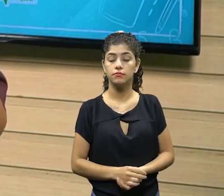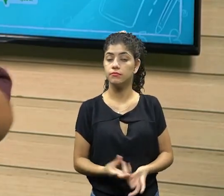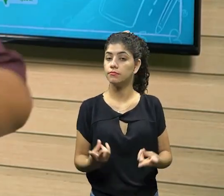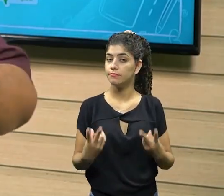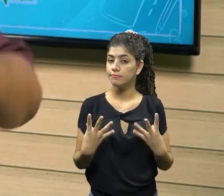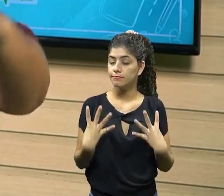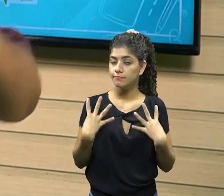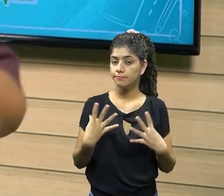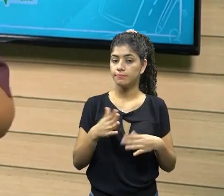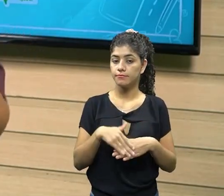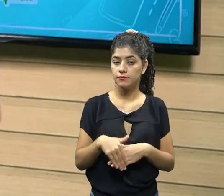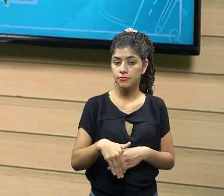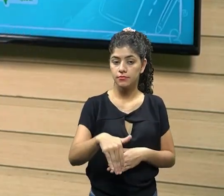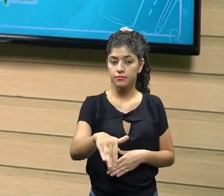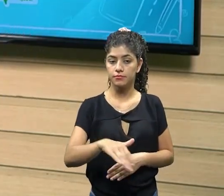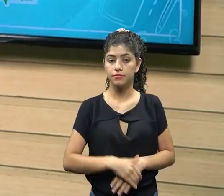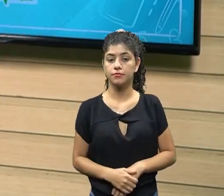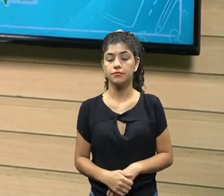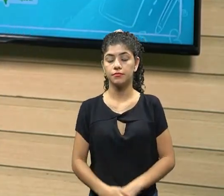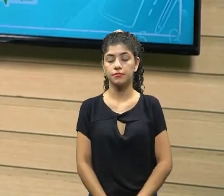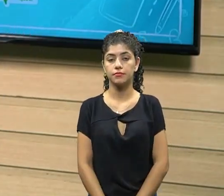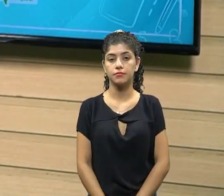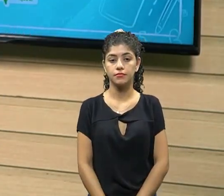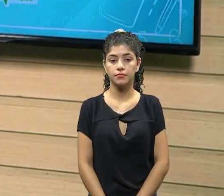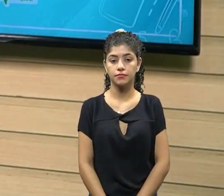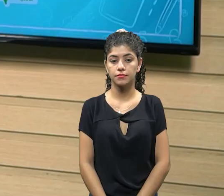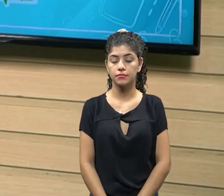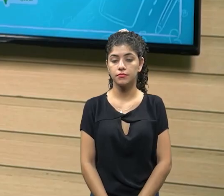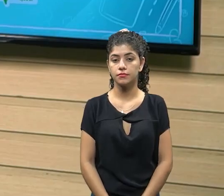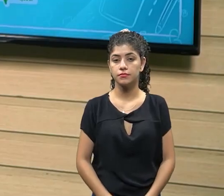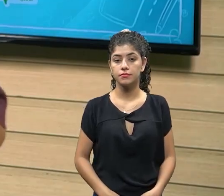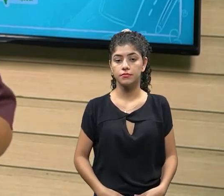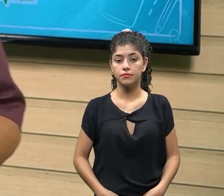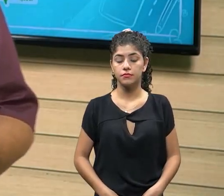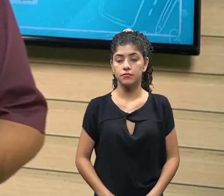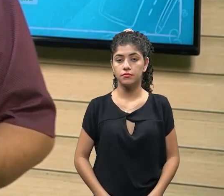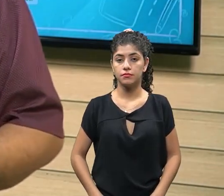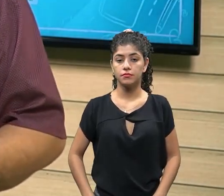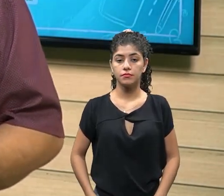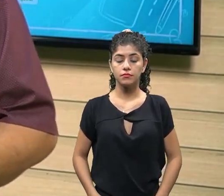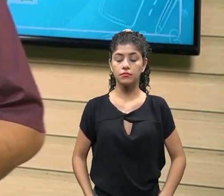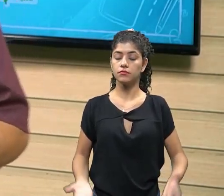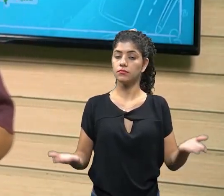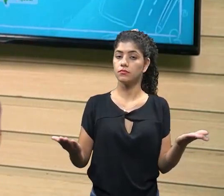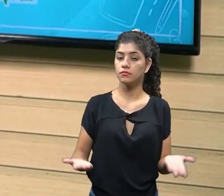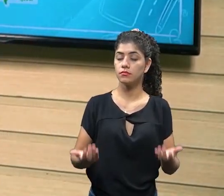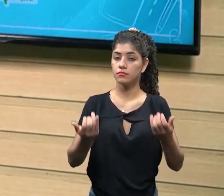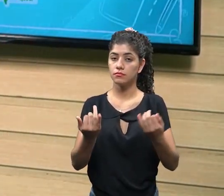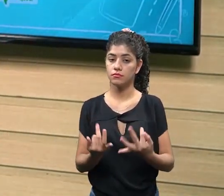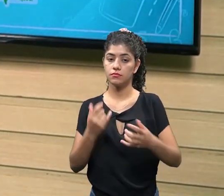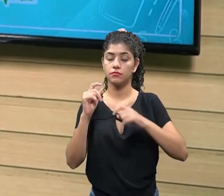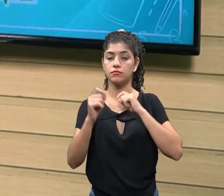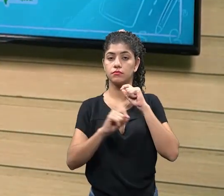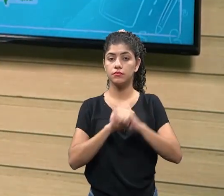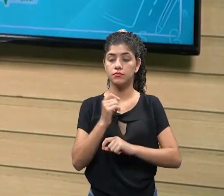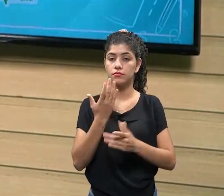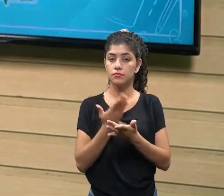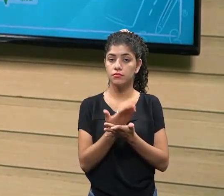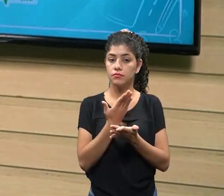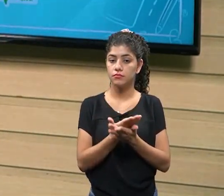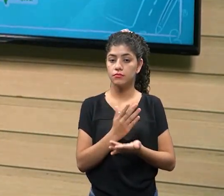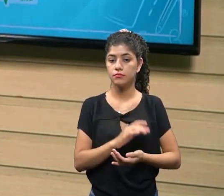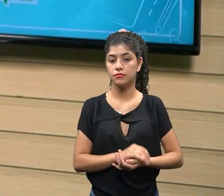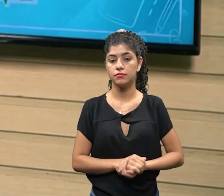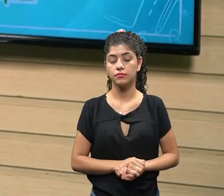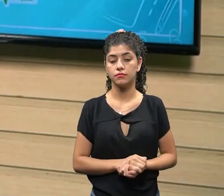na continuidade para que a gente possa jogar essa bola para frente. Agora nós vamos falar um pouquinho sobre a questão